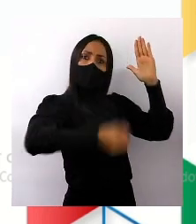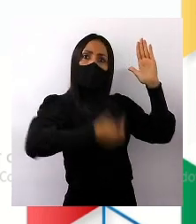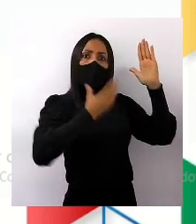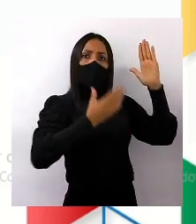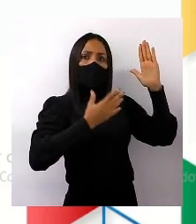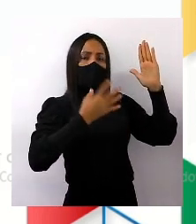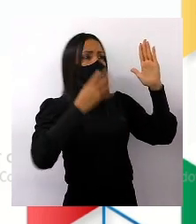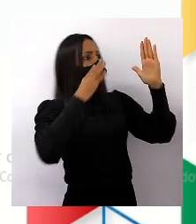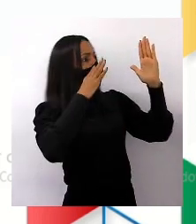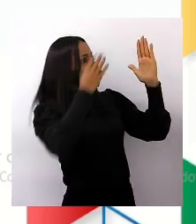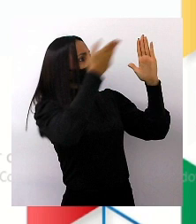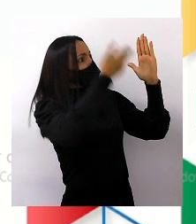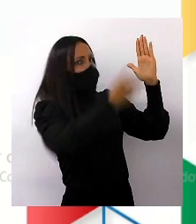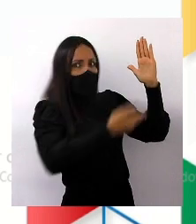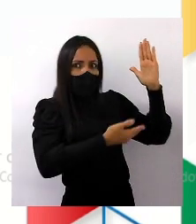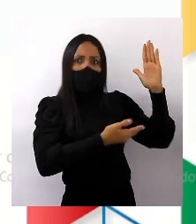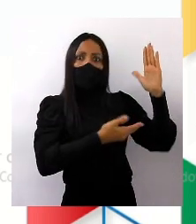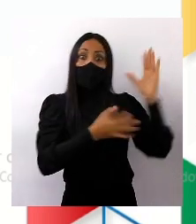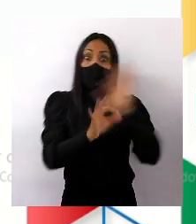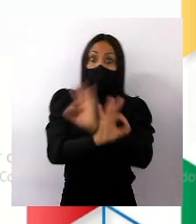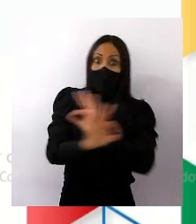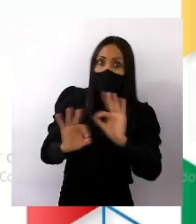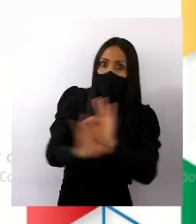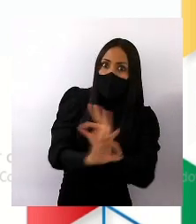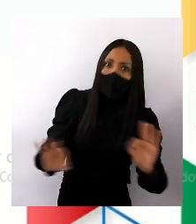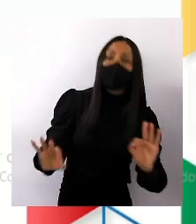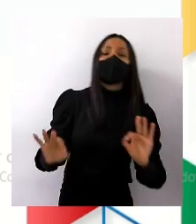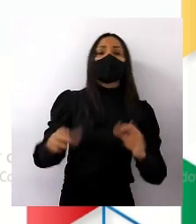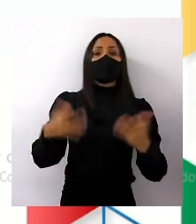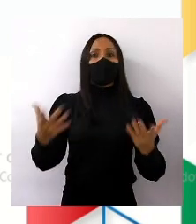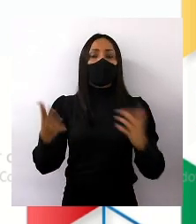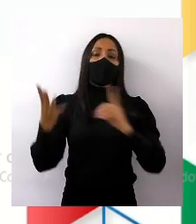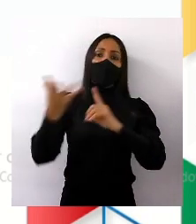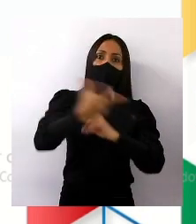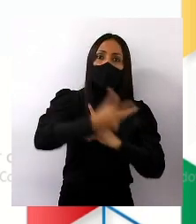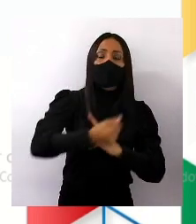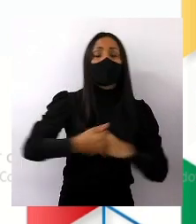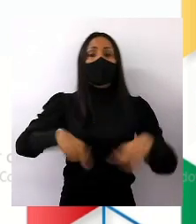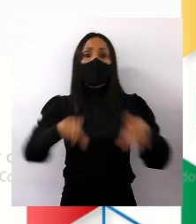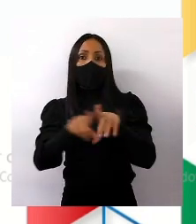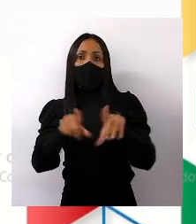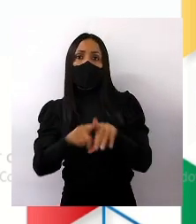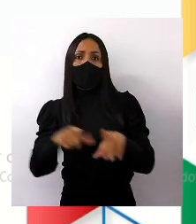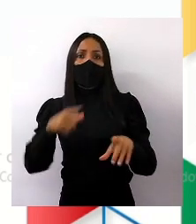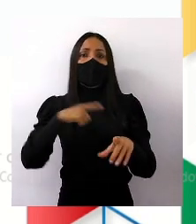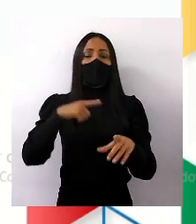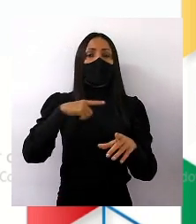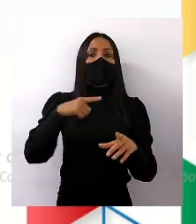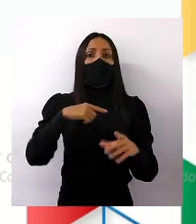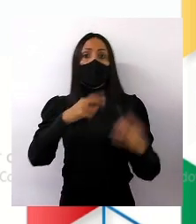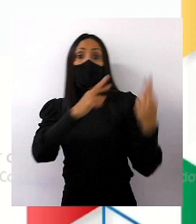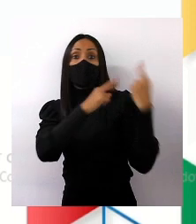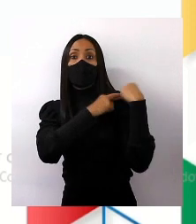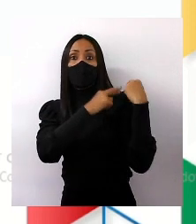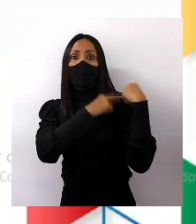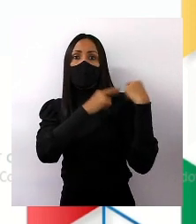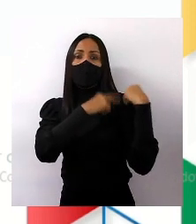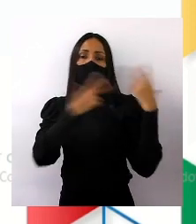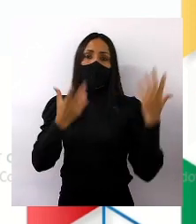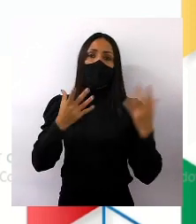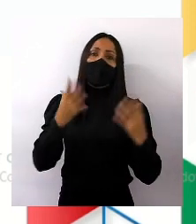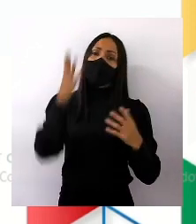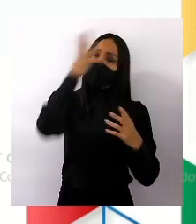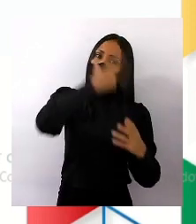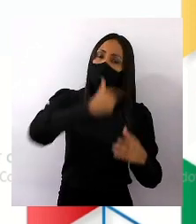que coisa linda. Isso mesmo, gente. A literatura é arte e também ela tem um compromisso com a estética e com a beleza. E